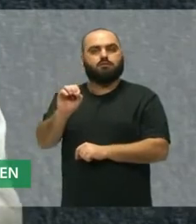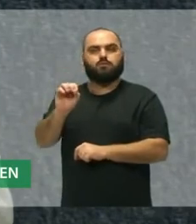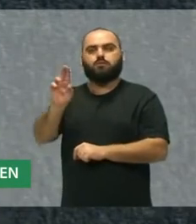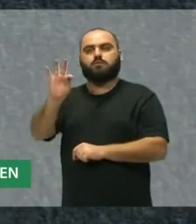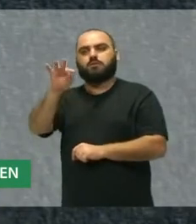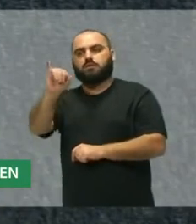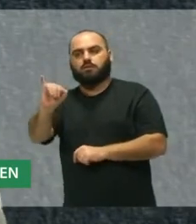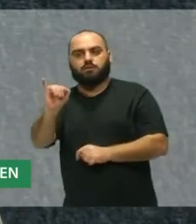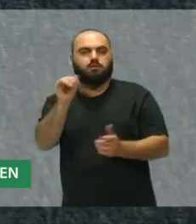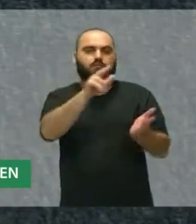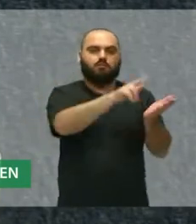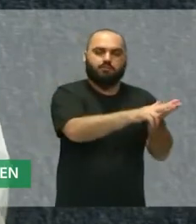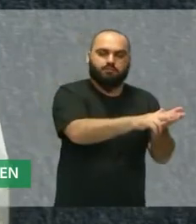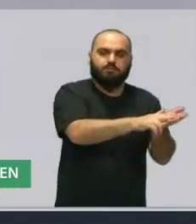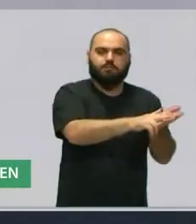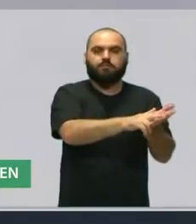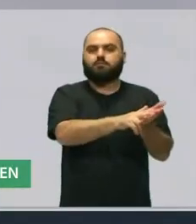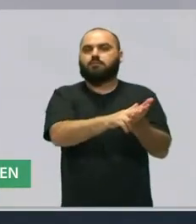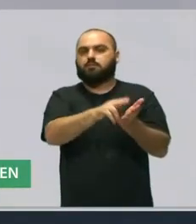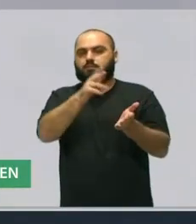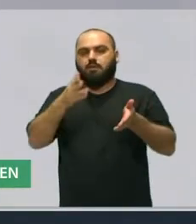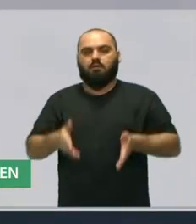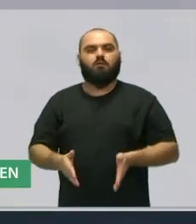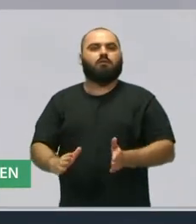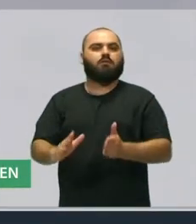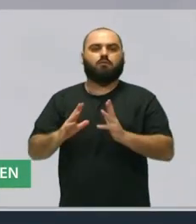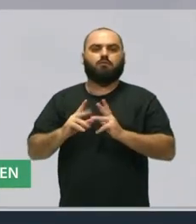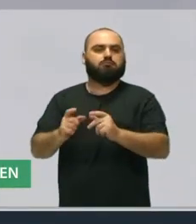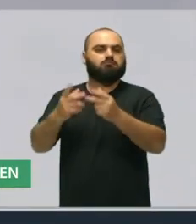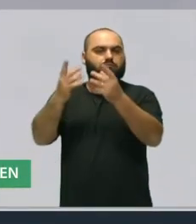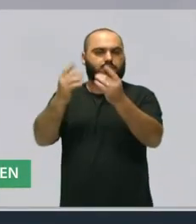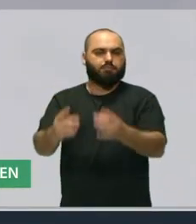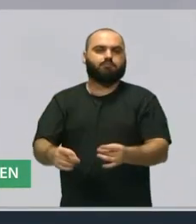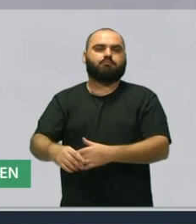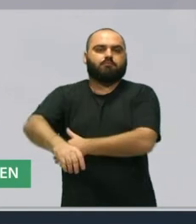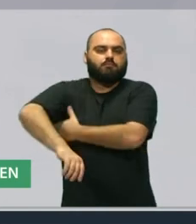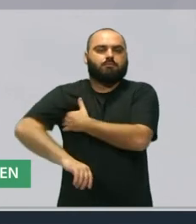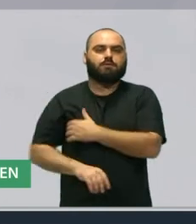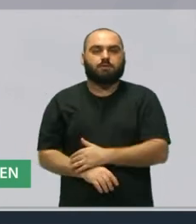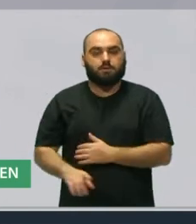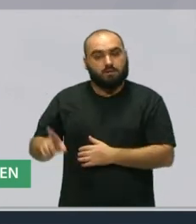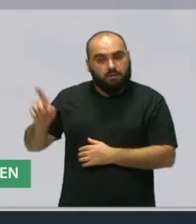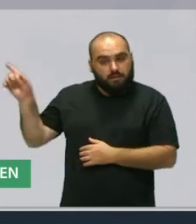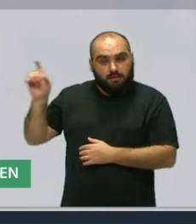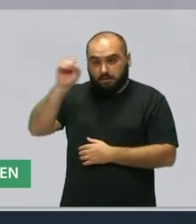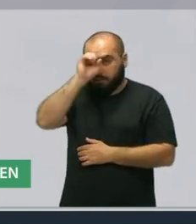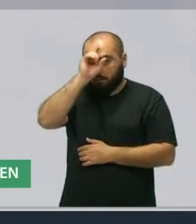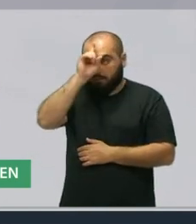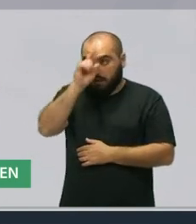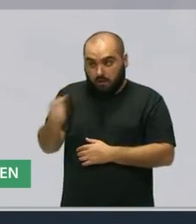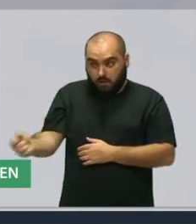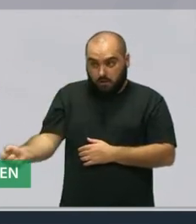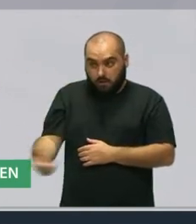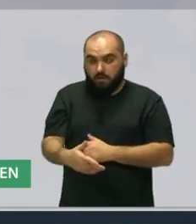UTI, de UTI neonatal e assim por diante. O hospital, ele tem, o novo,